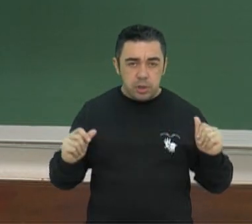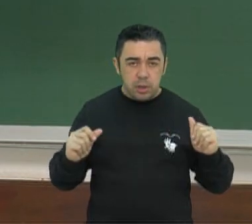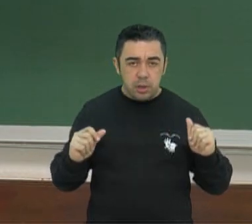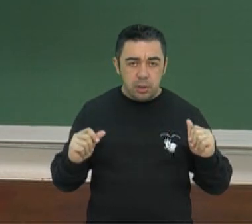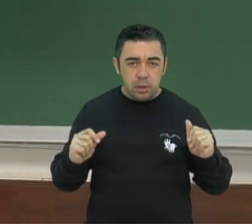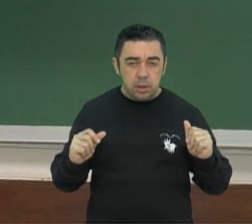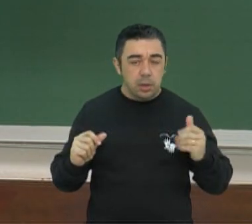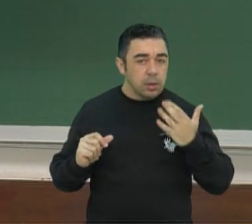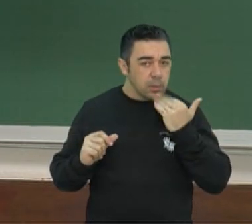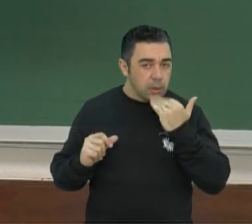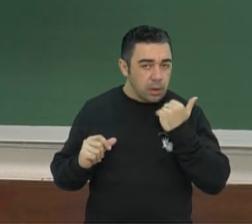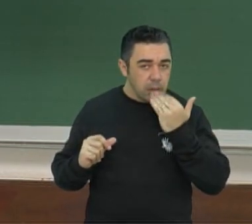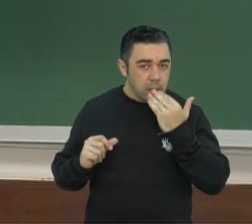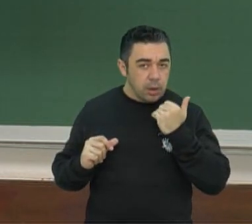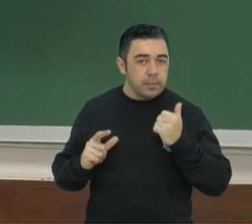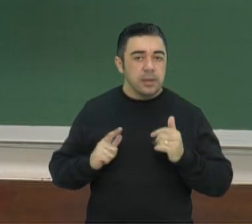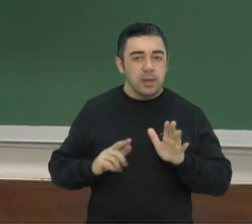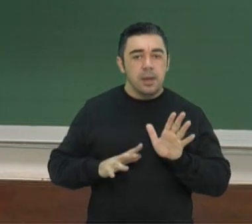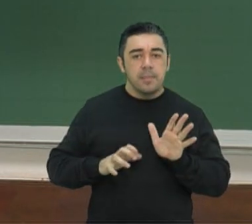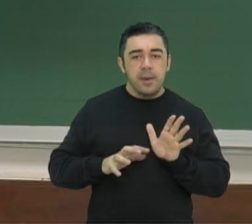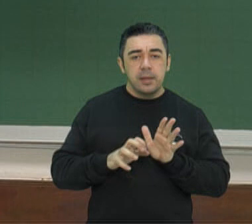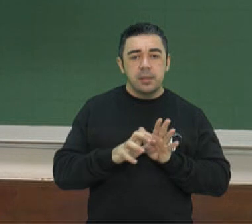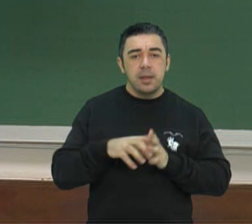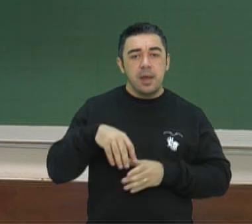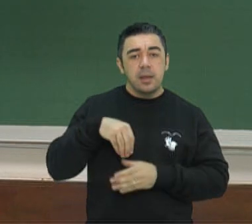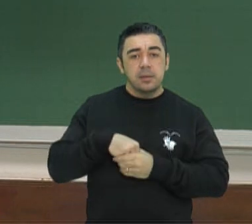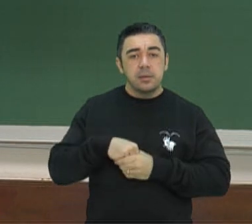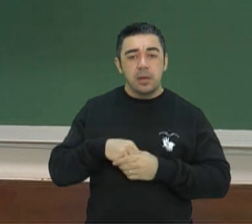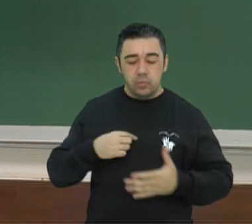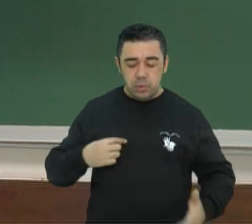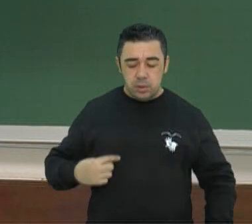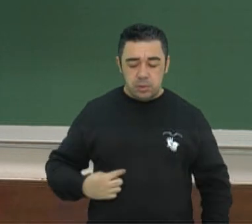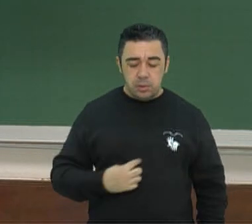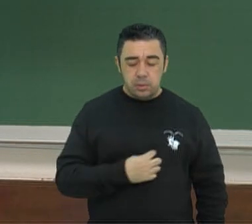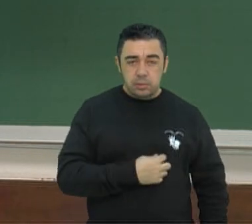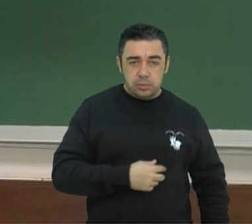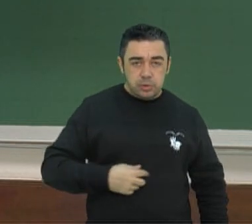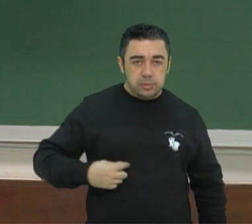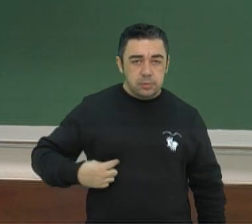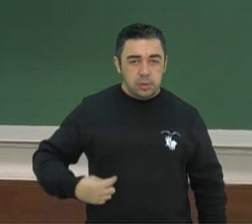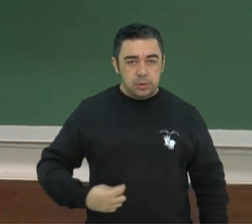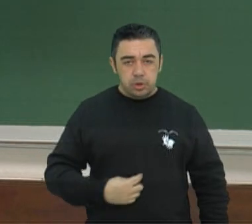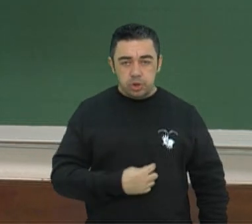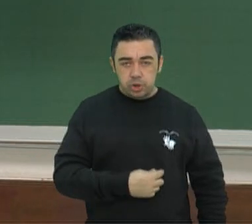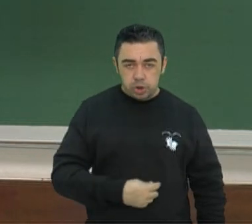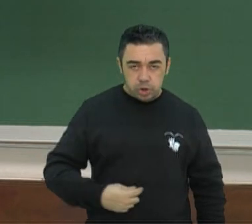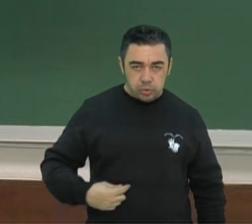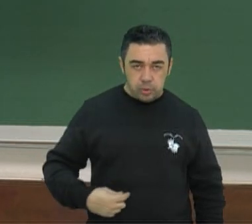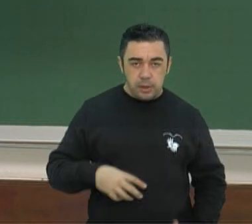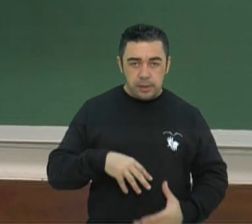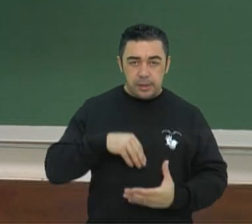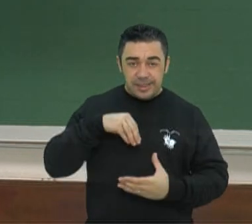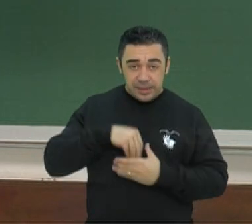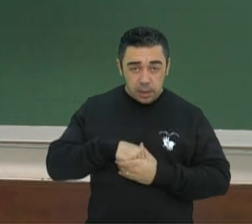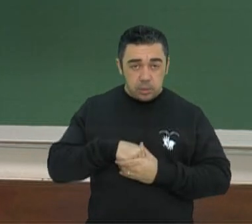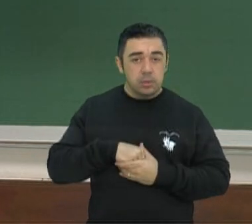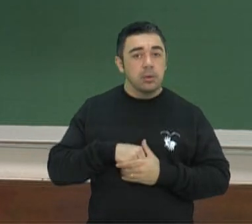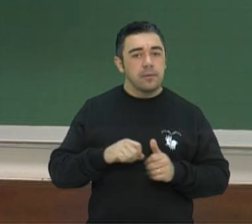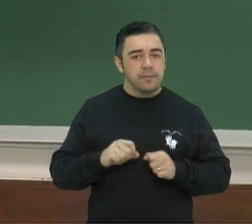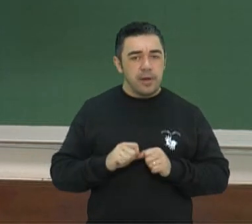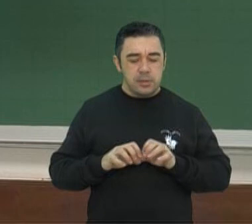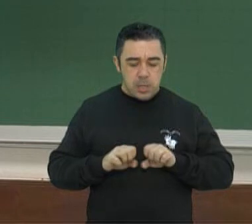então? Eles contam com o auxílio de bactérias no intestino, né? Então, bactérias que estão lá no seu sistema digestório fazem essa